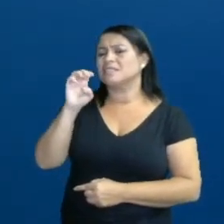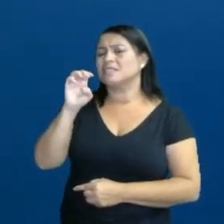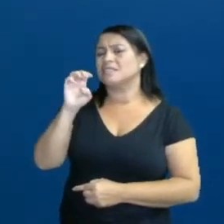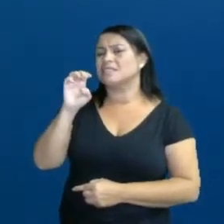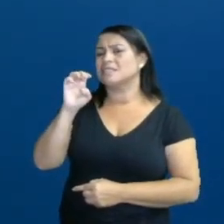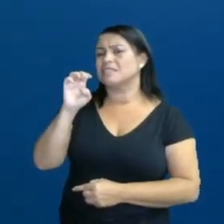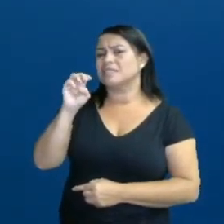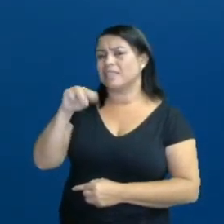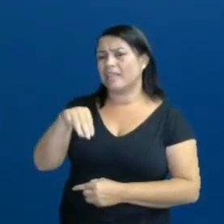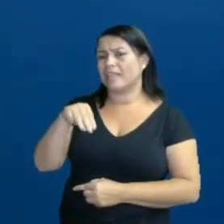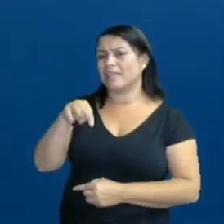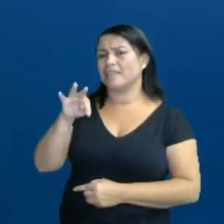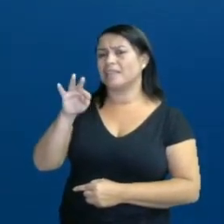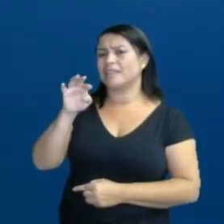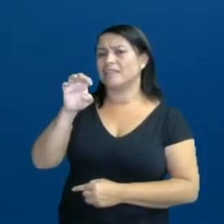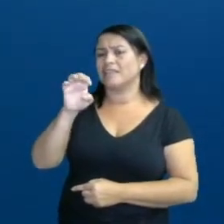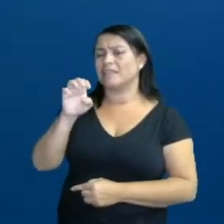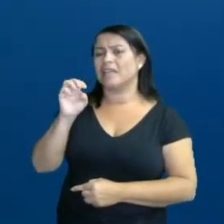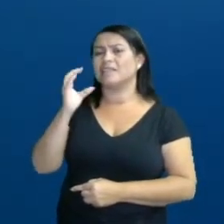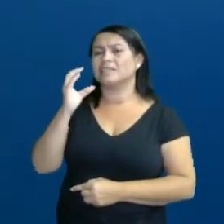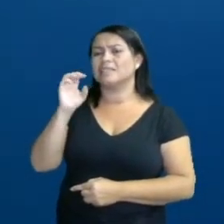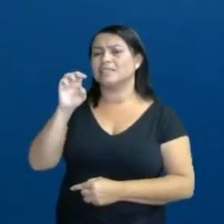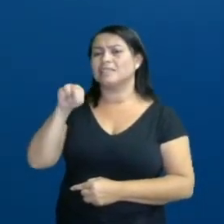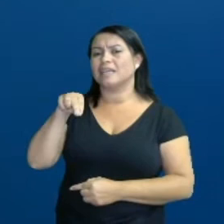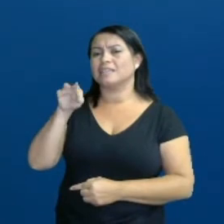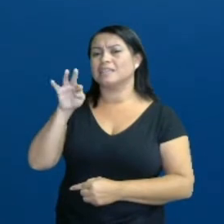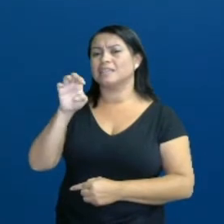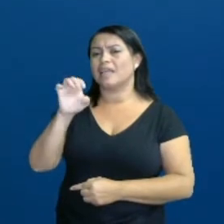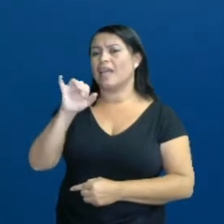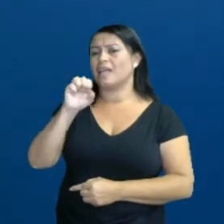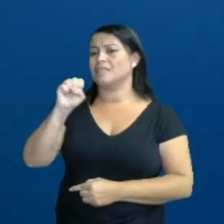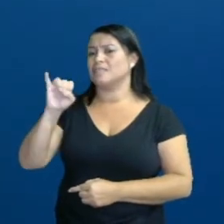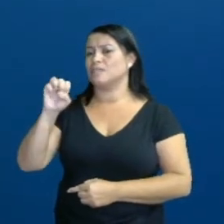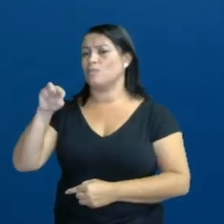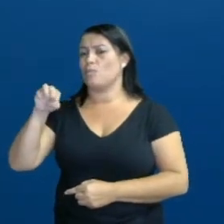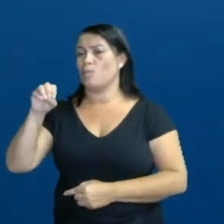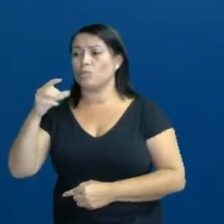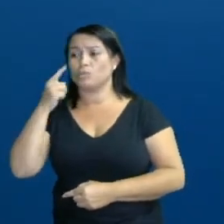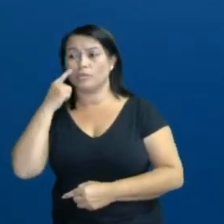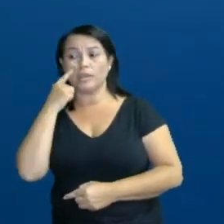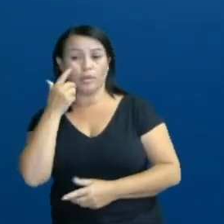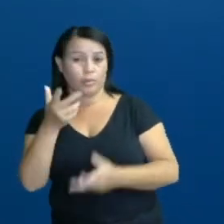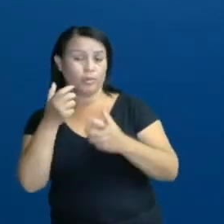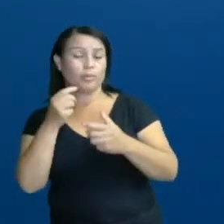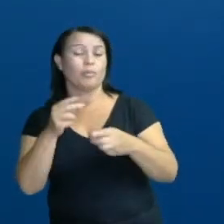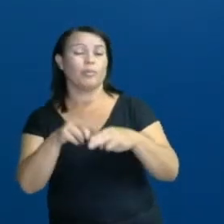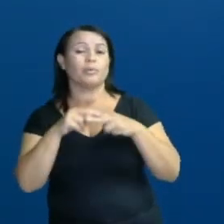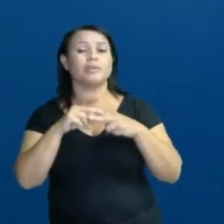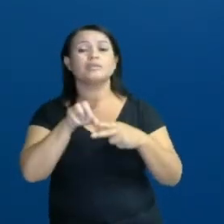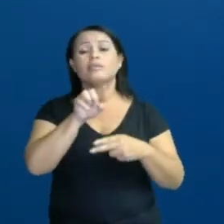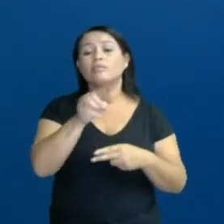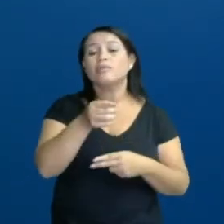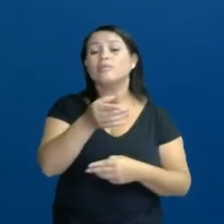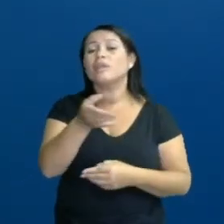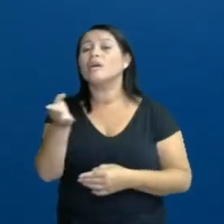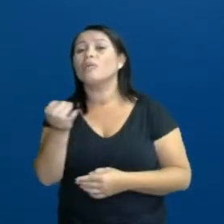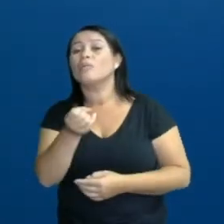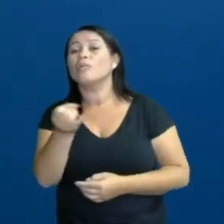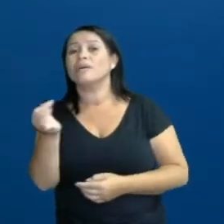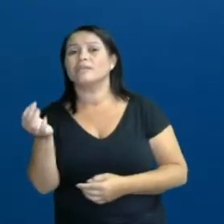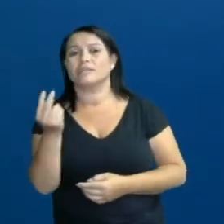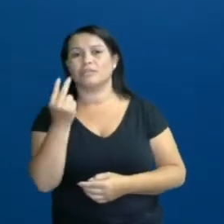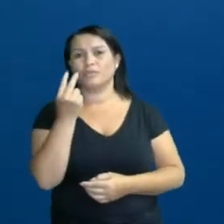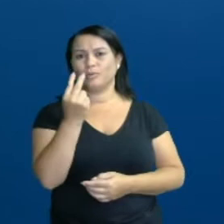quê? 100, não é? Então, por isso ali, ó, 7,18, depois da vírgula, eu tenho quantas casas?